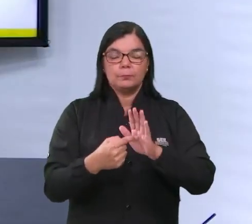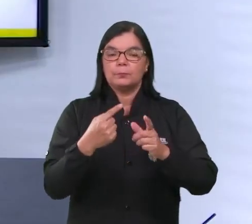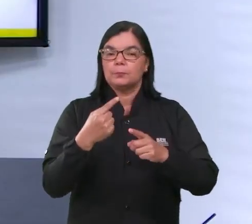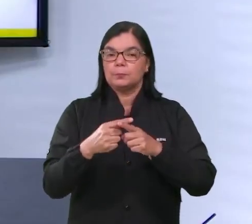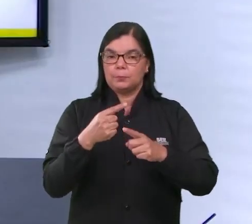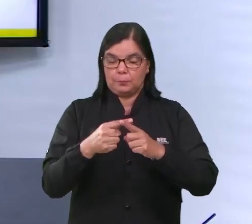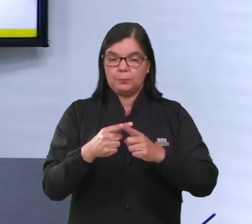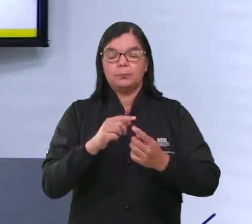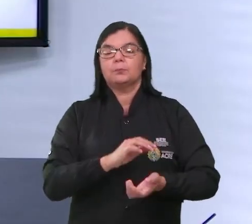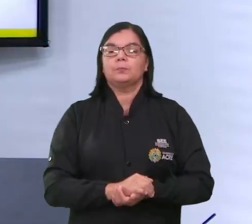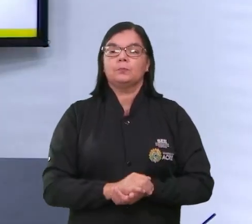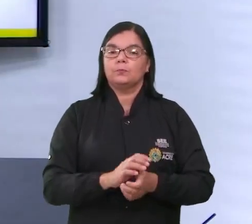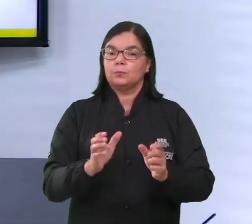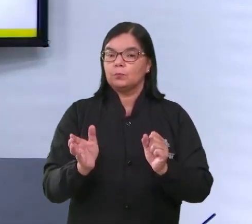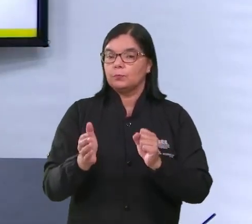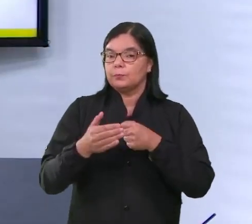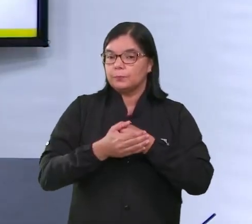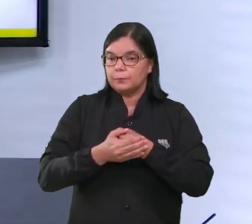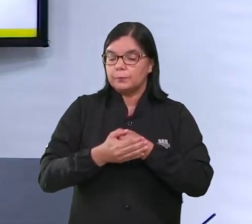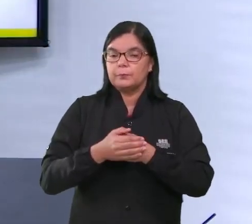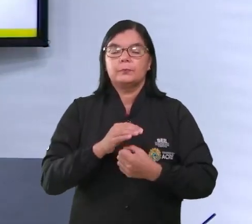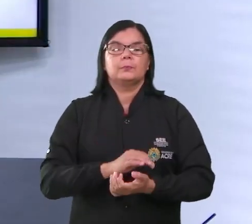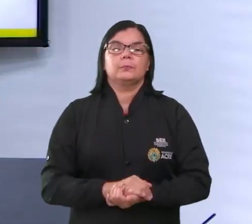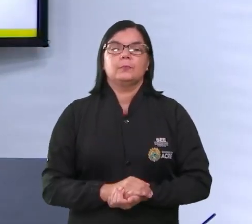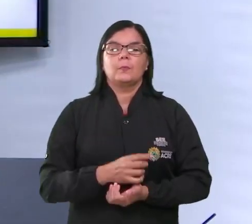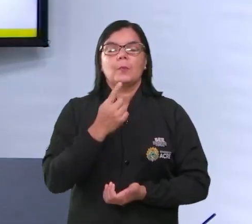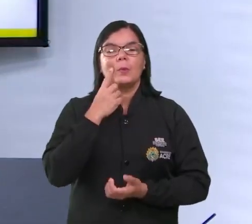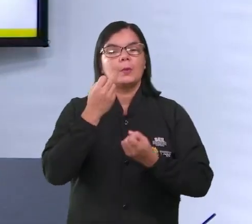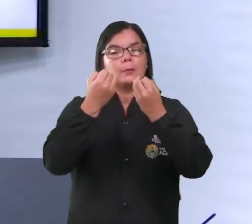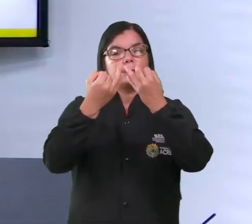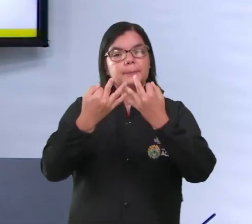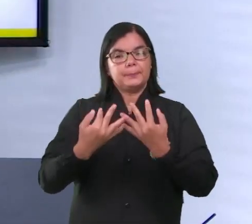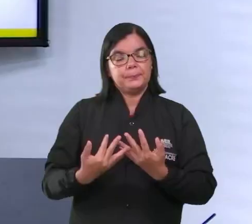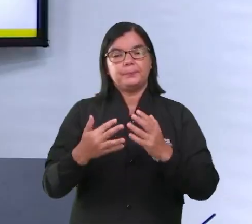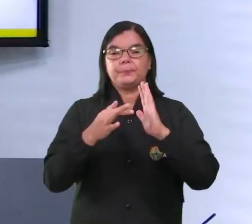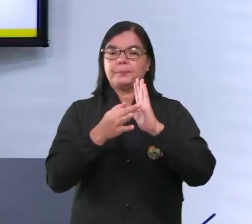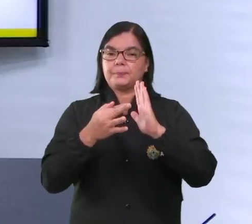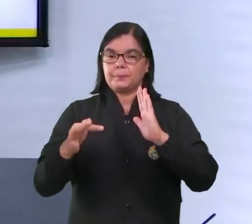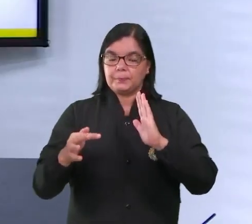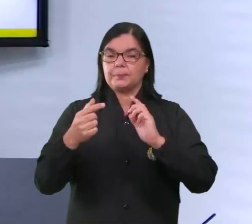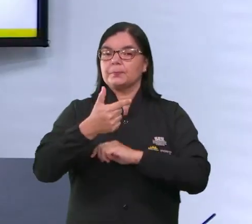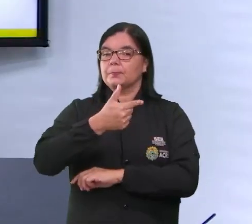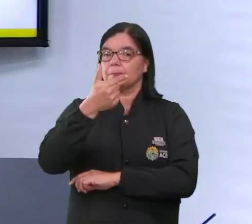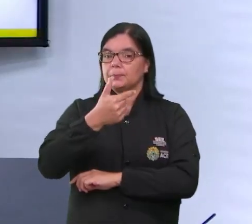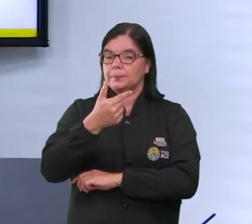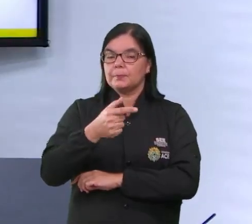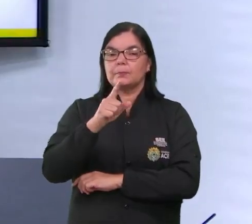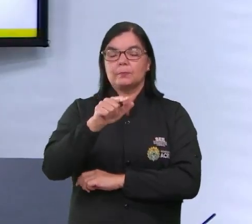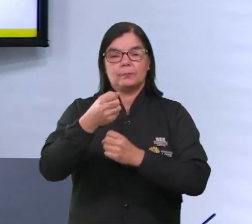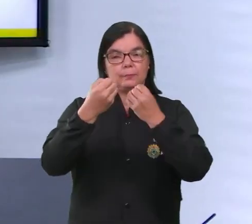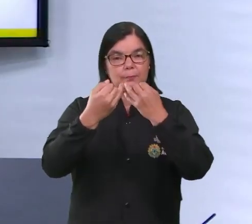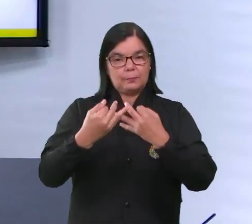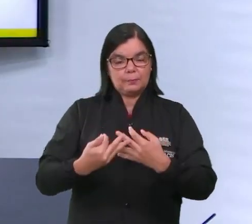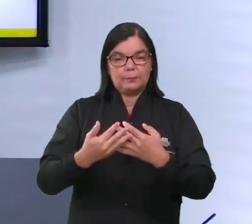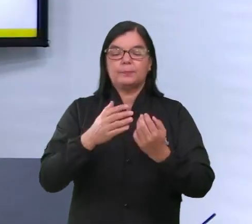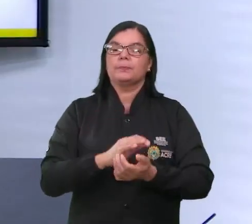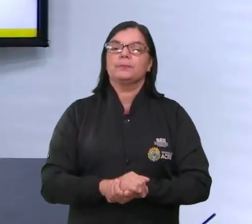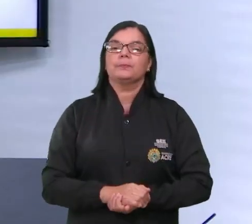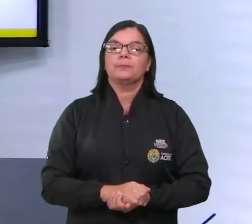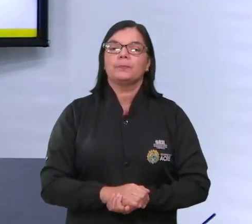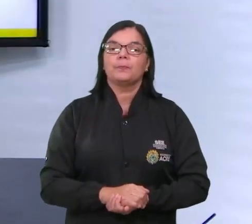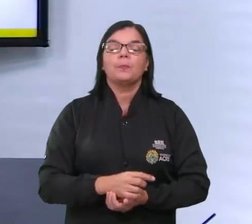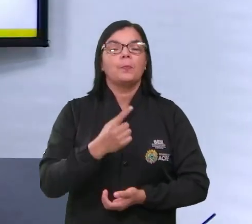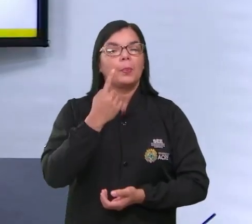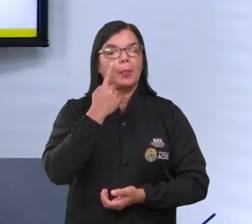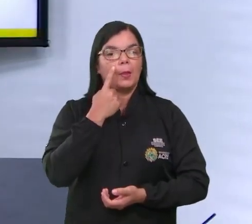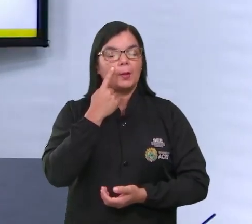de forma oculta. Então, definição de função quadrática foi dada agora na tela.